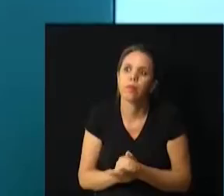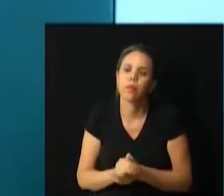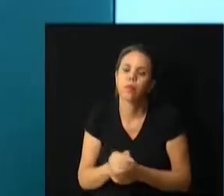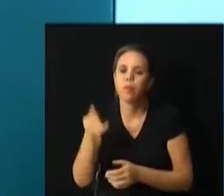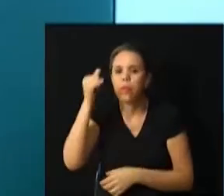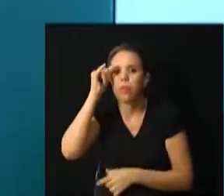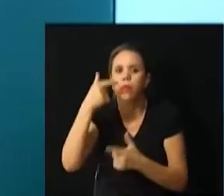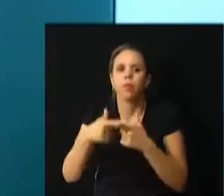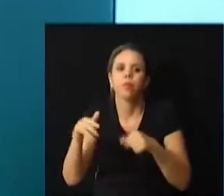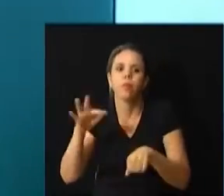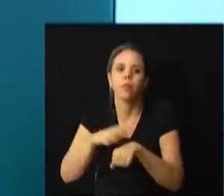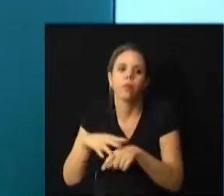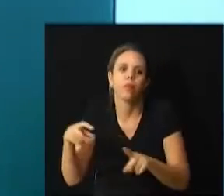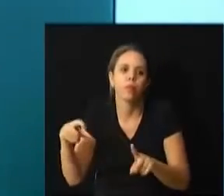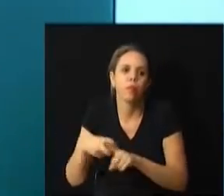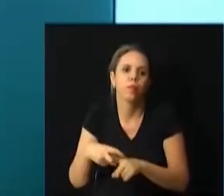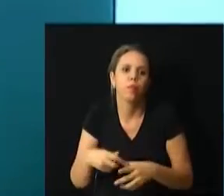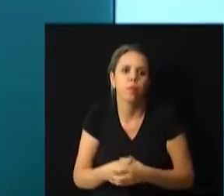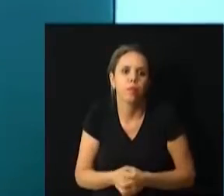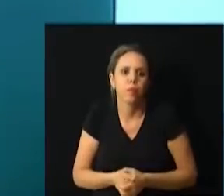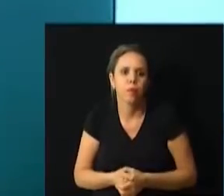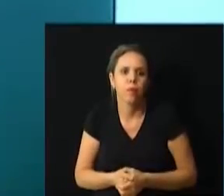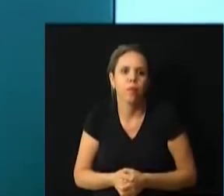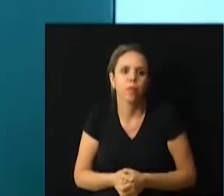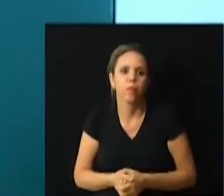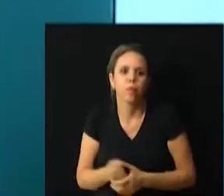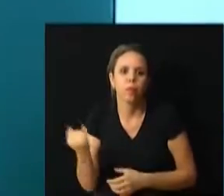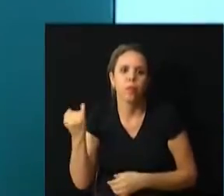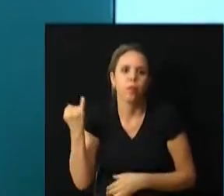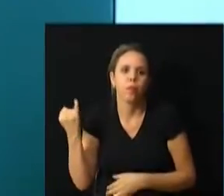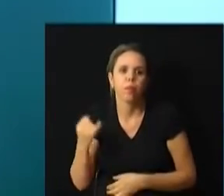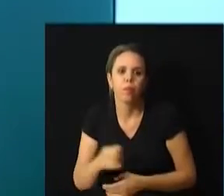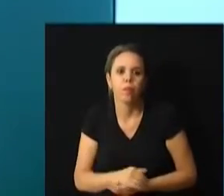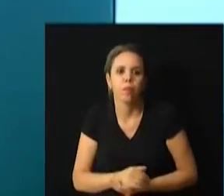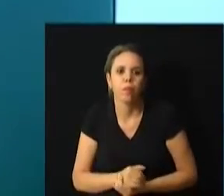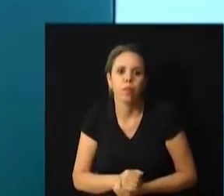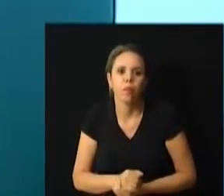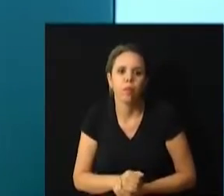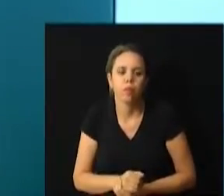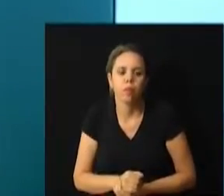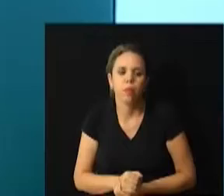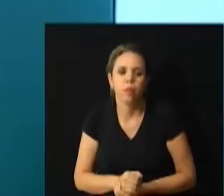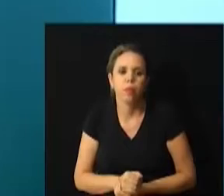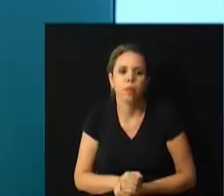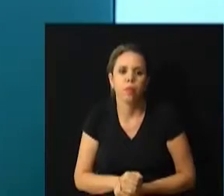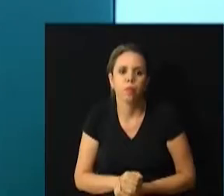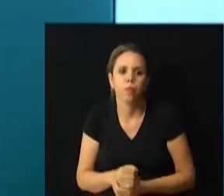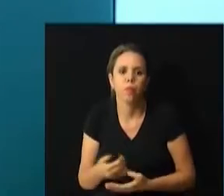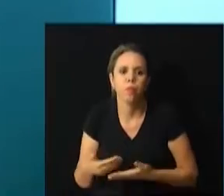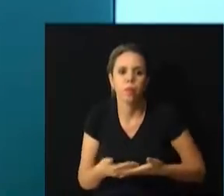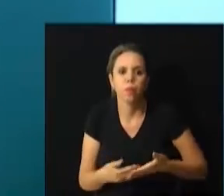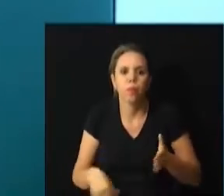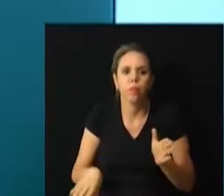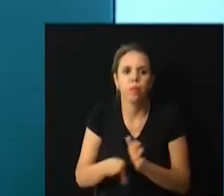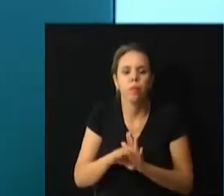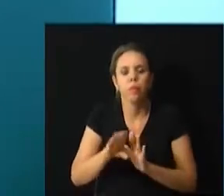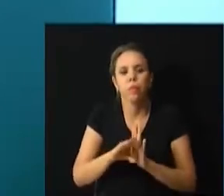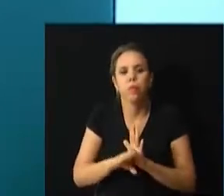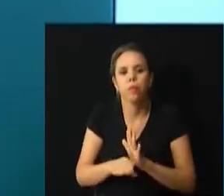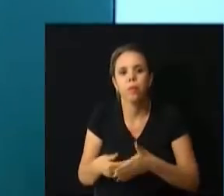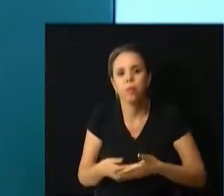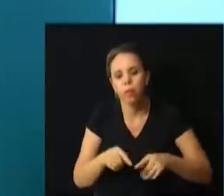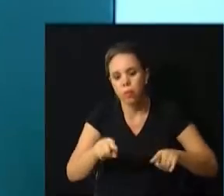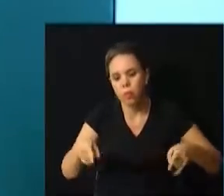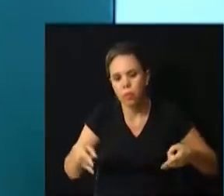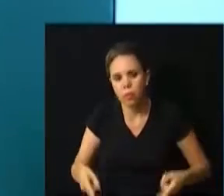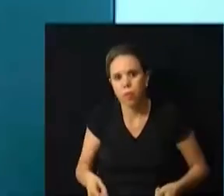casa que vai evitar esse acidente, né? Isso que é importante. Como eu falei, vai vir o nenê, vamos